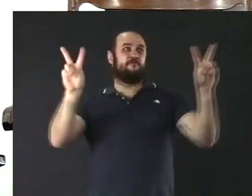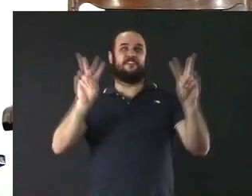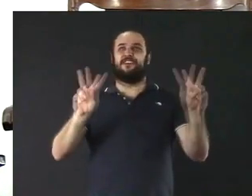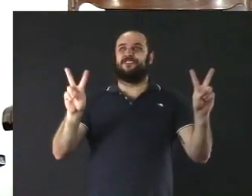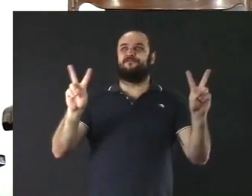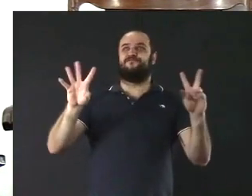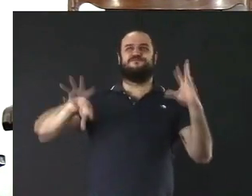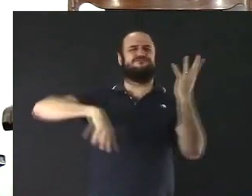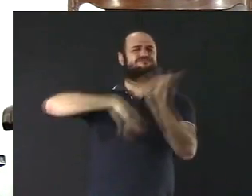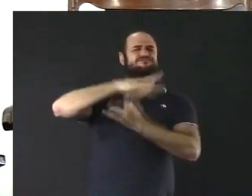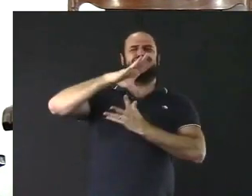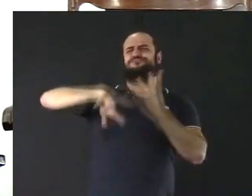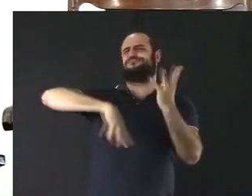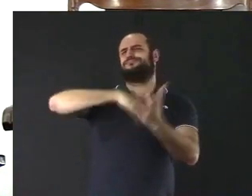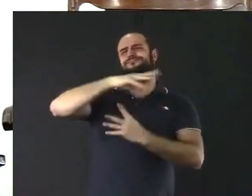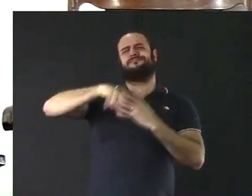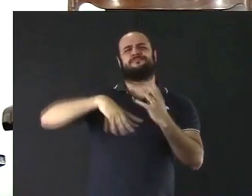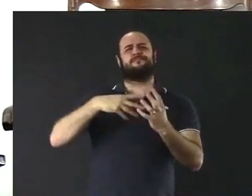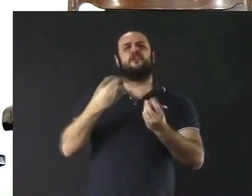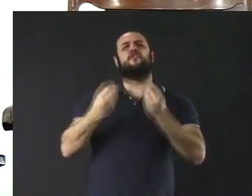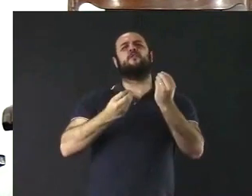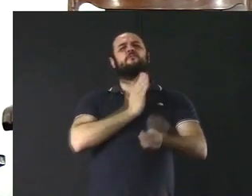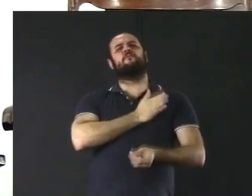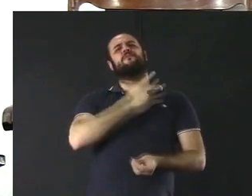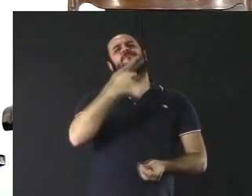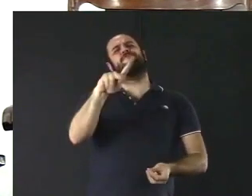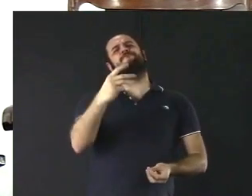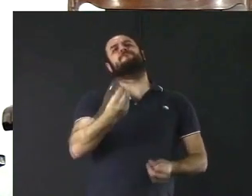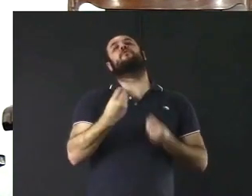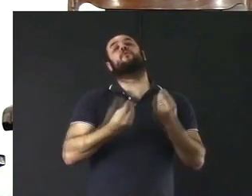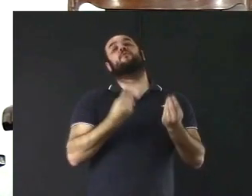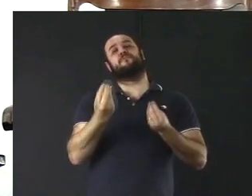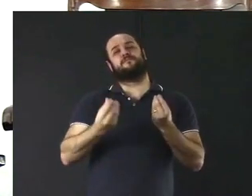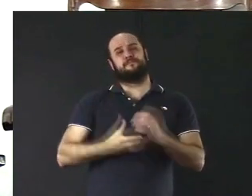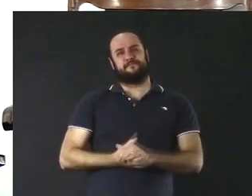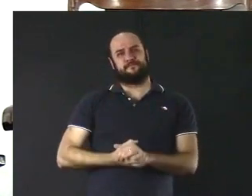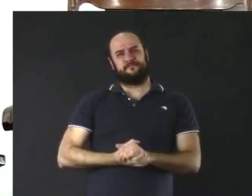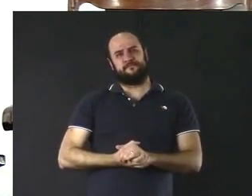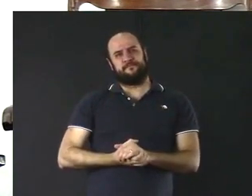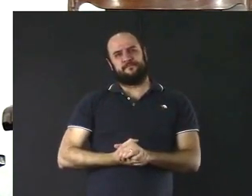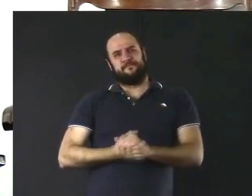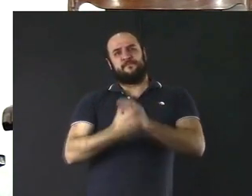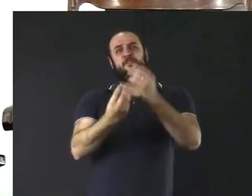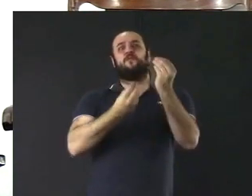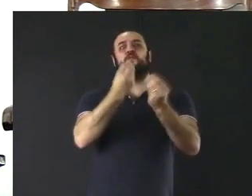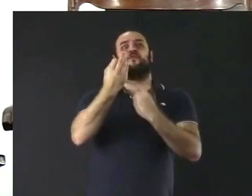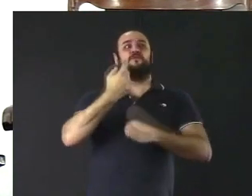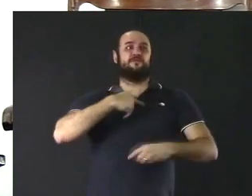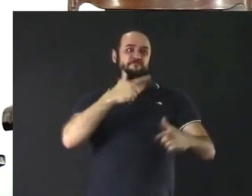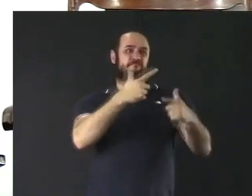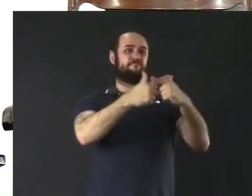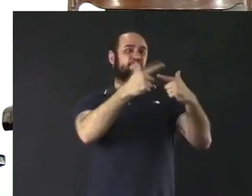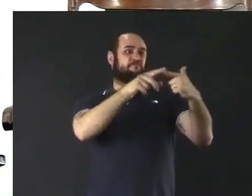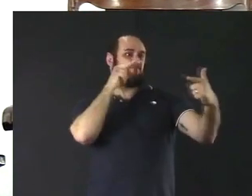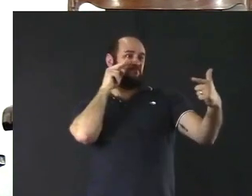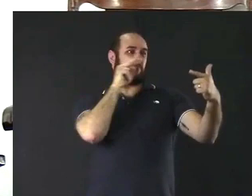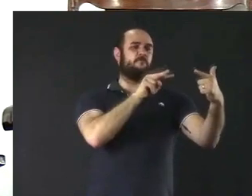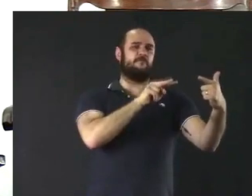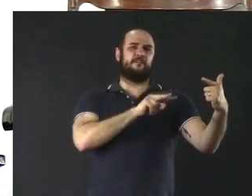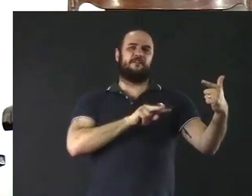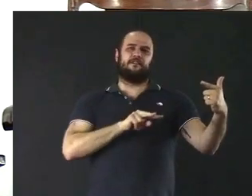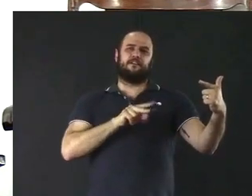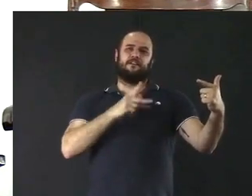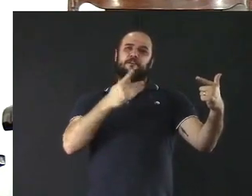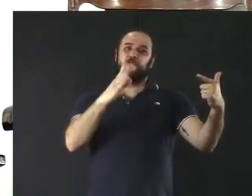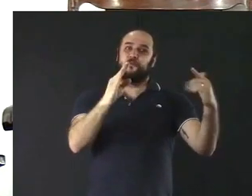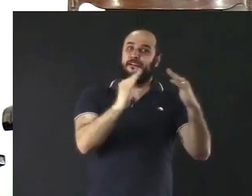um caos. Como está o seu coração? Como você tem enfrentado os problemas que você encontra